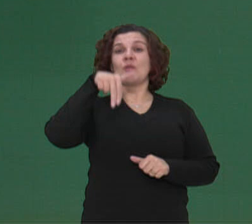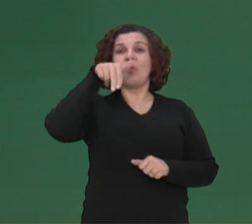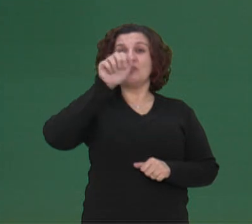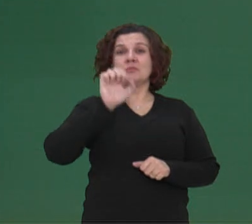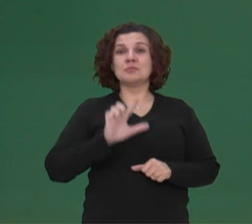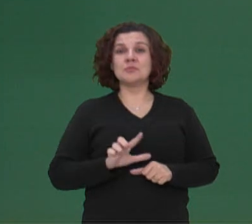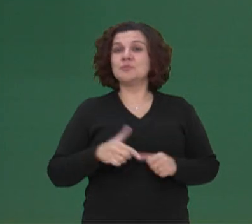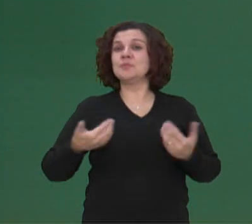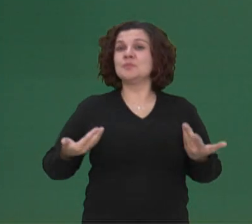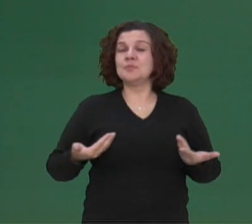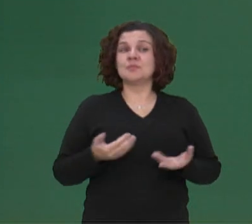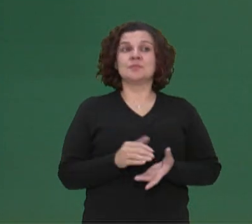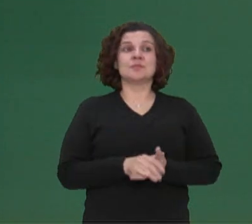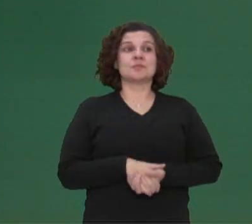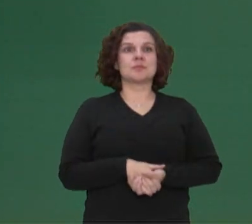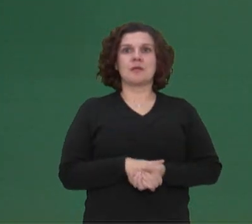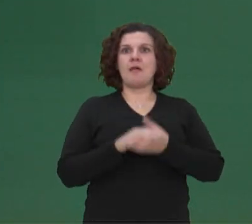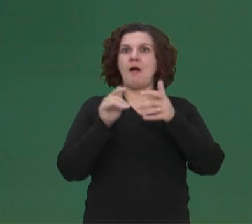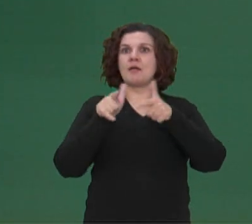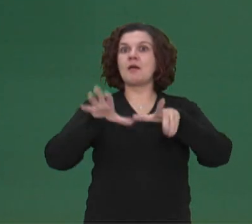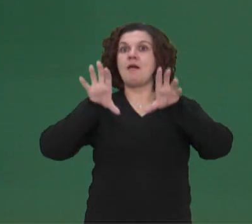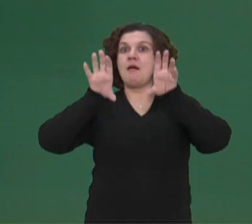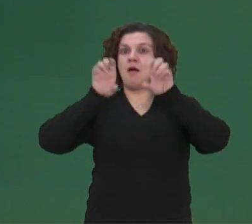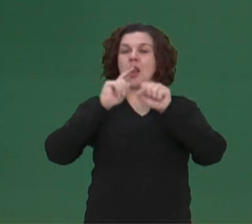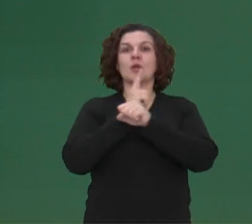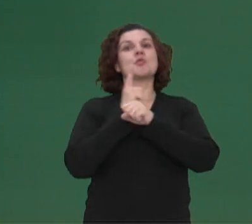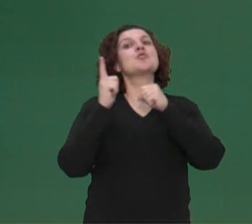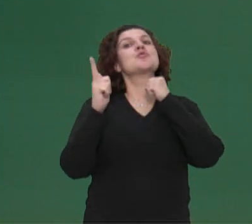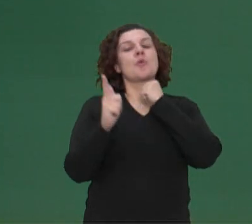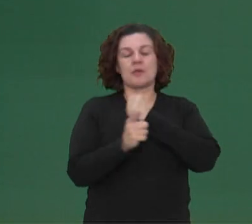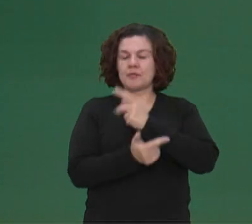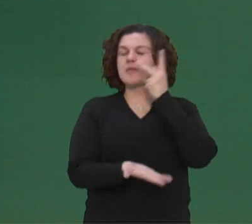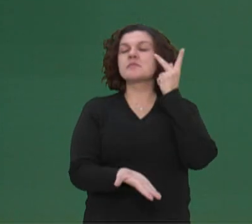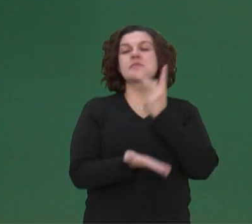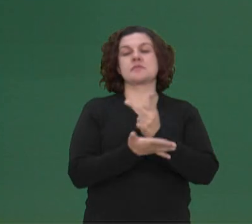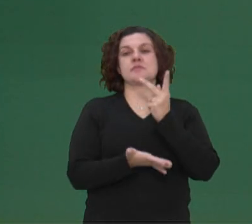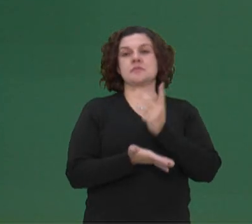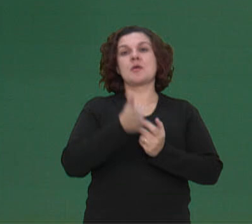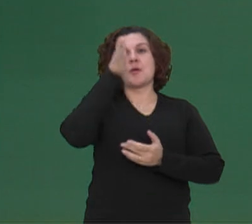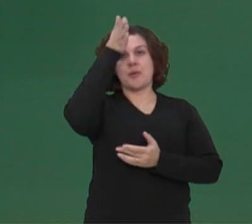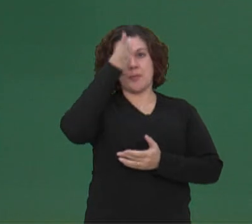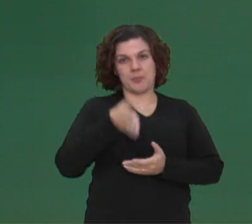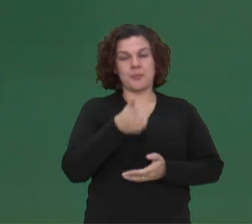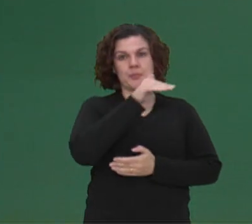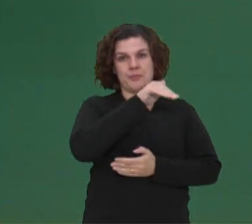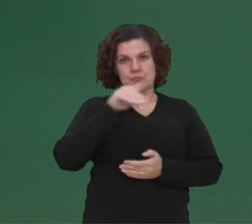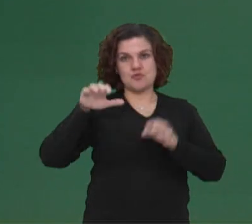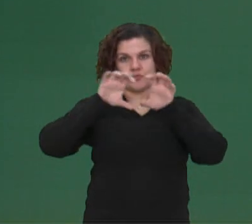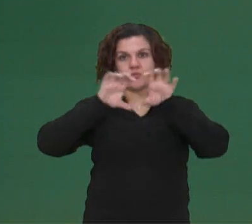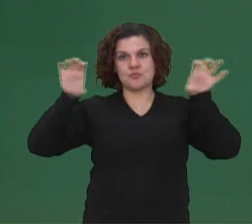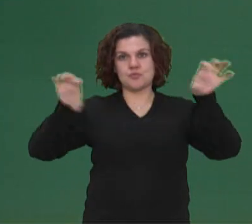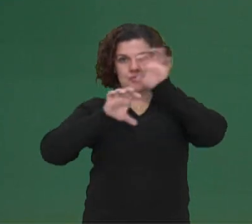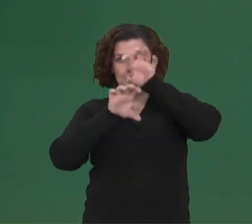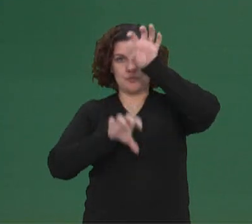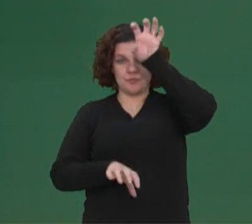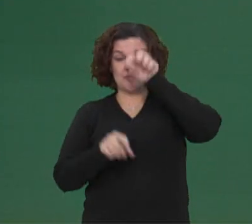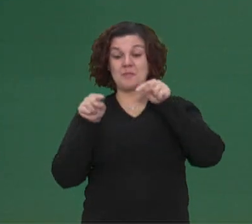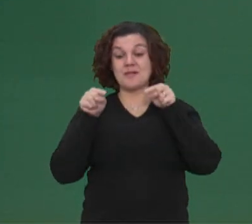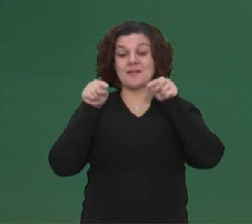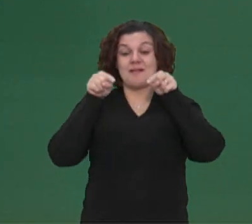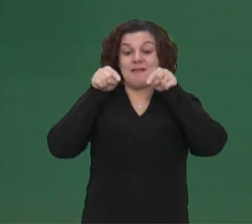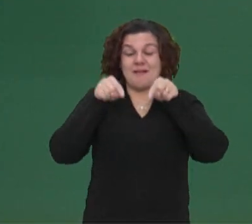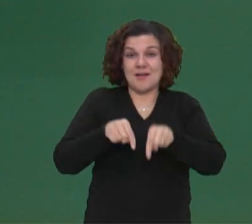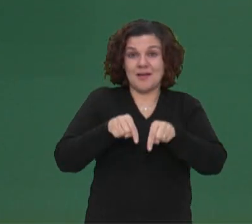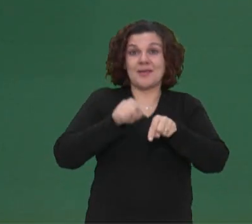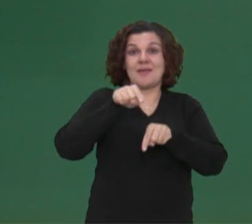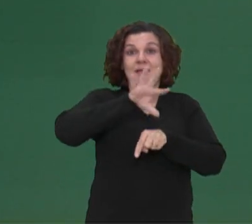país do sul? Claro que geograficamente a gente divide, sim. Mas aqui eu estou me referindo a uma questão